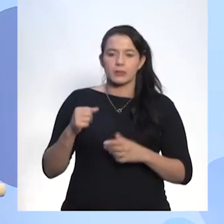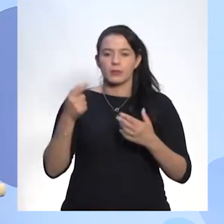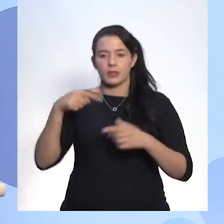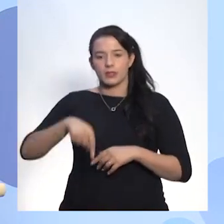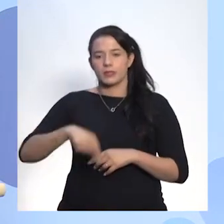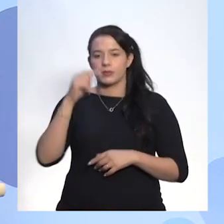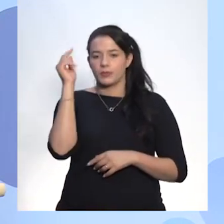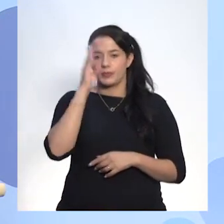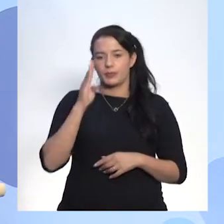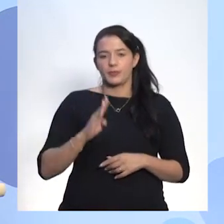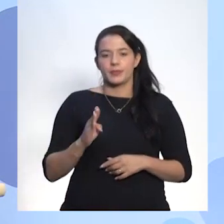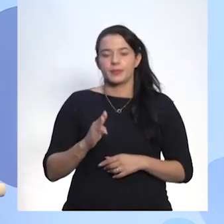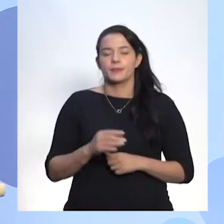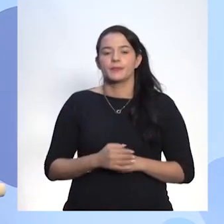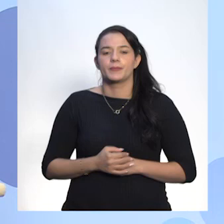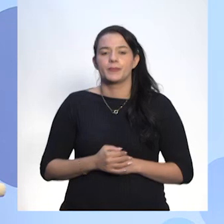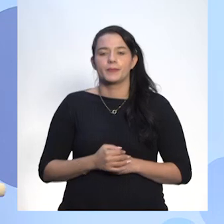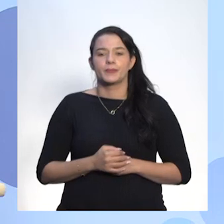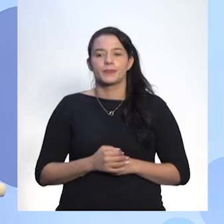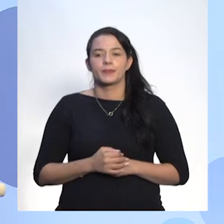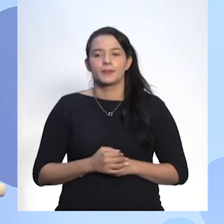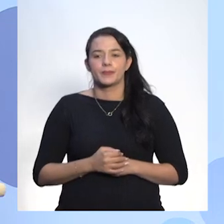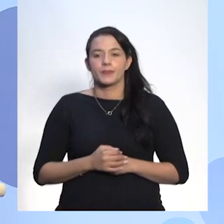ditadura civil-militar.